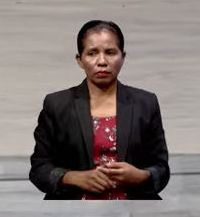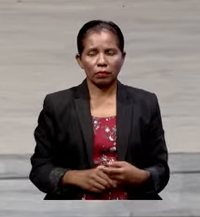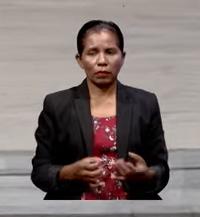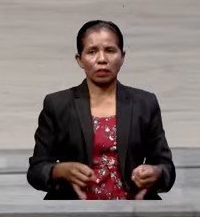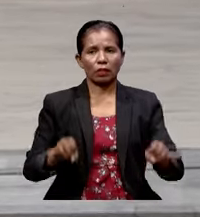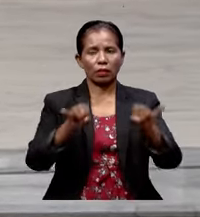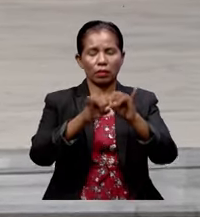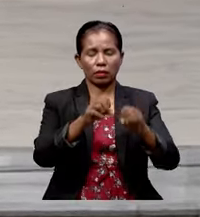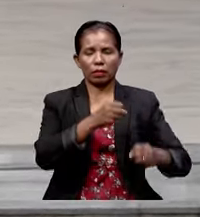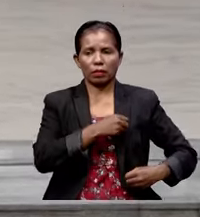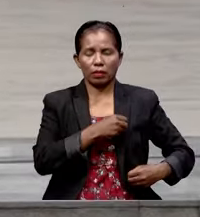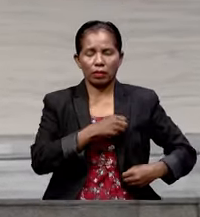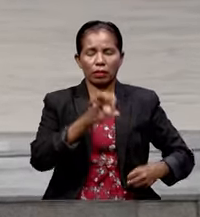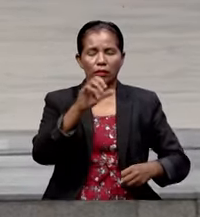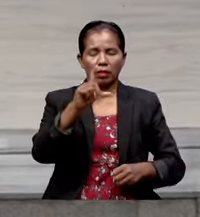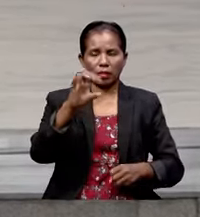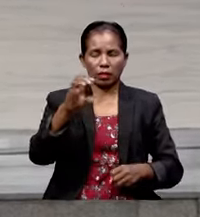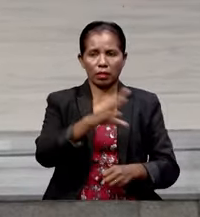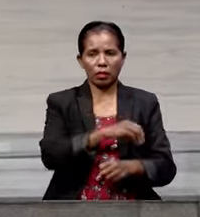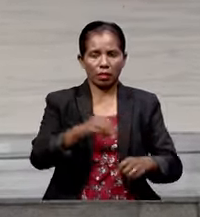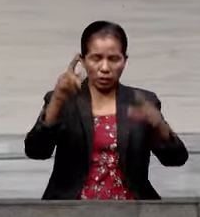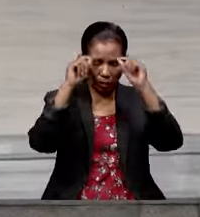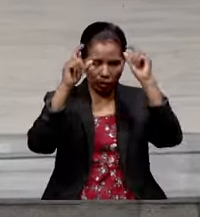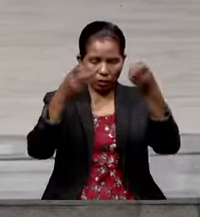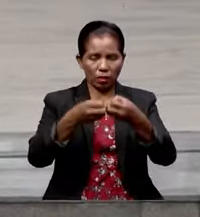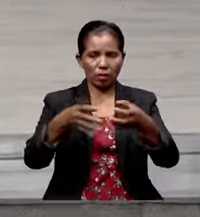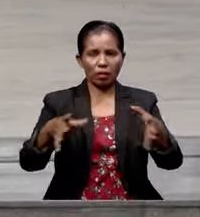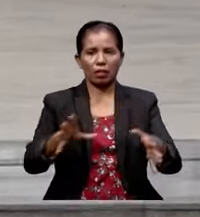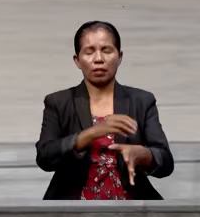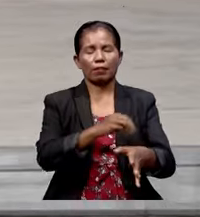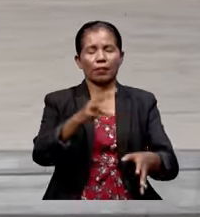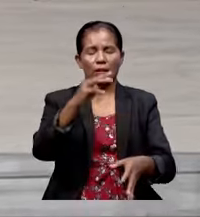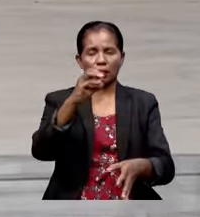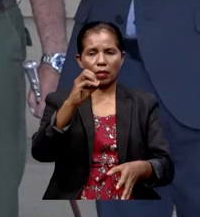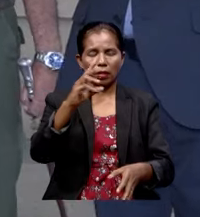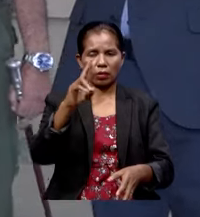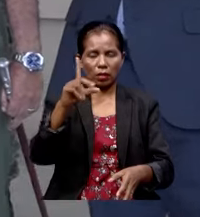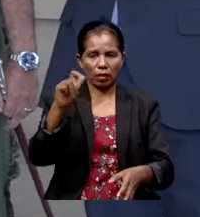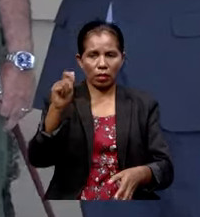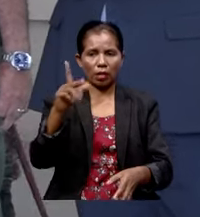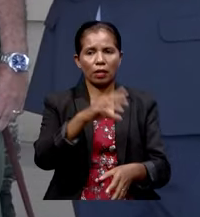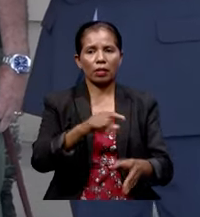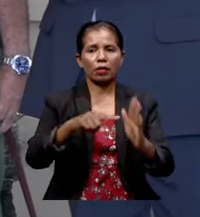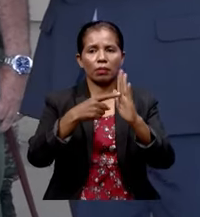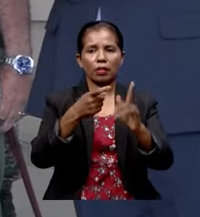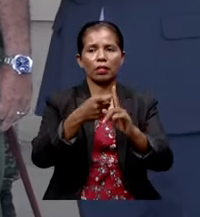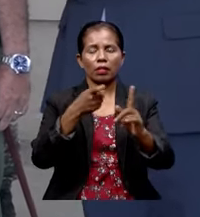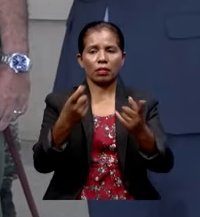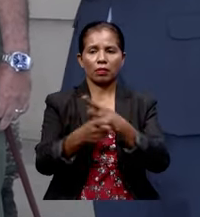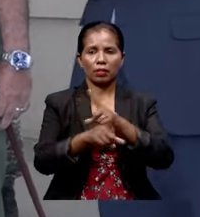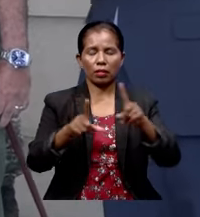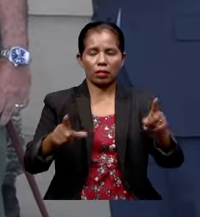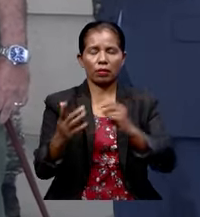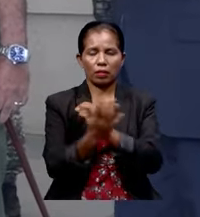Instituição militar Valentil Força Defesa Timor-Leste, lá com Coronel Maukalu, ne bededica an hahuhu si luta libertação